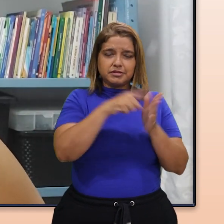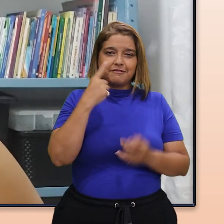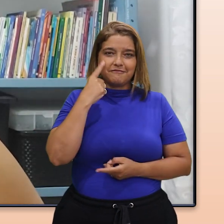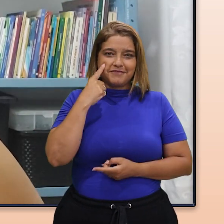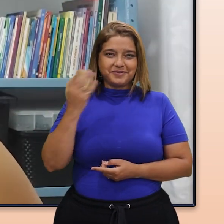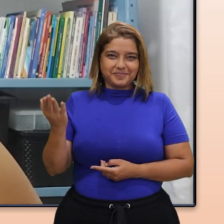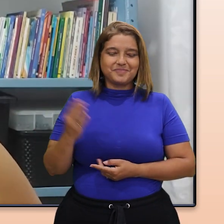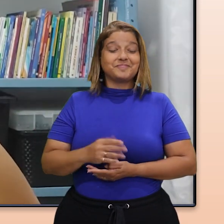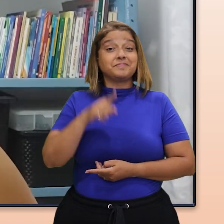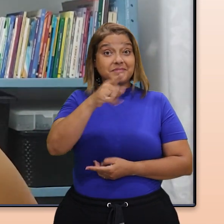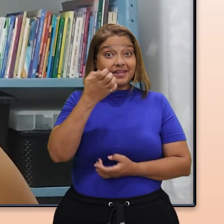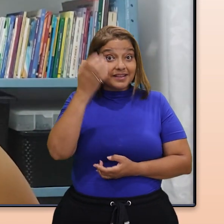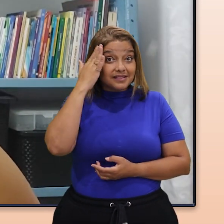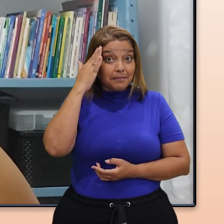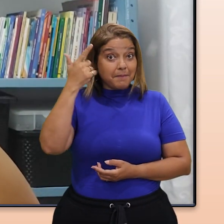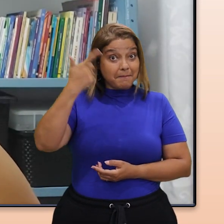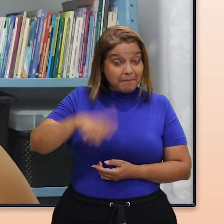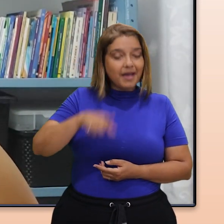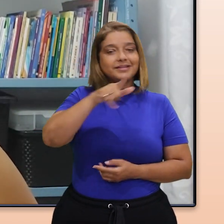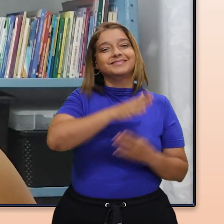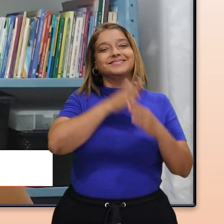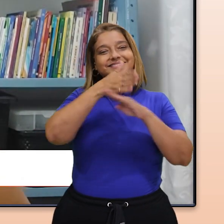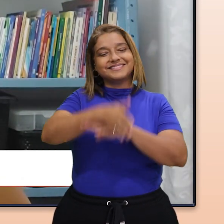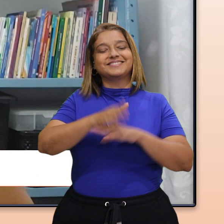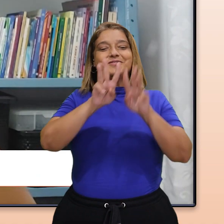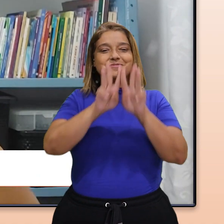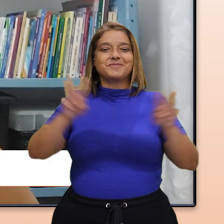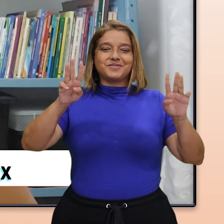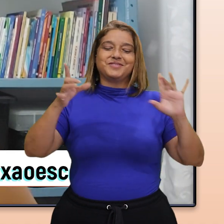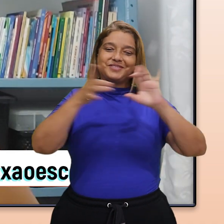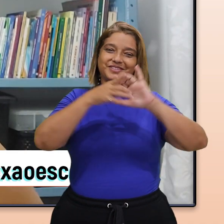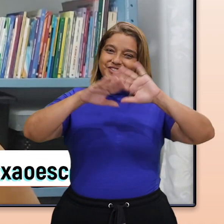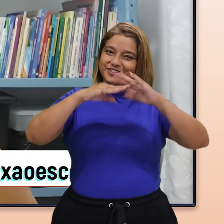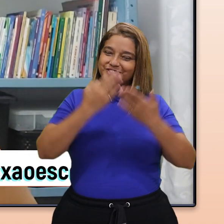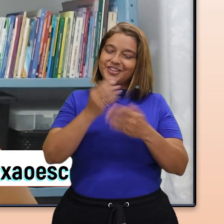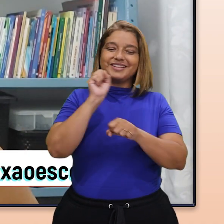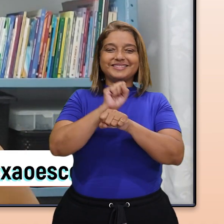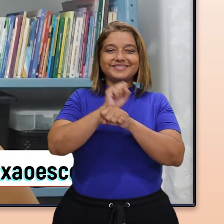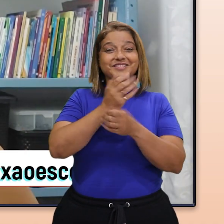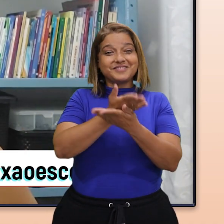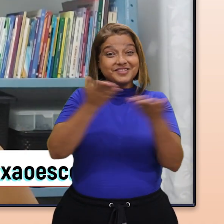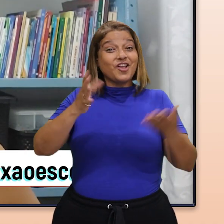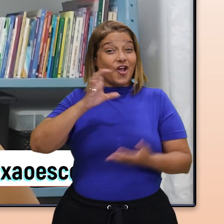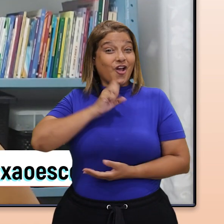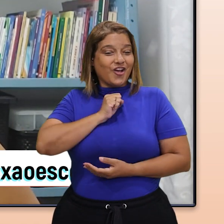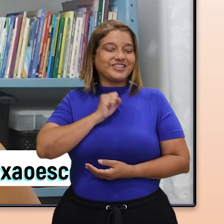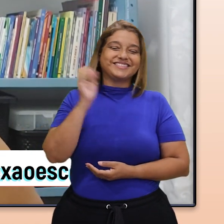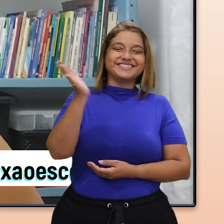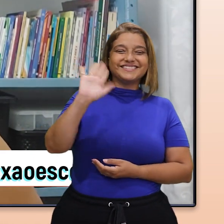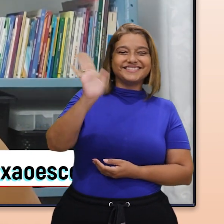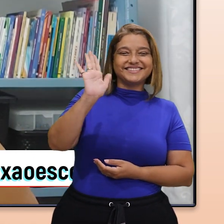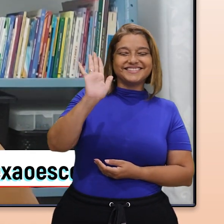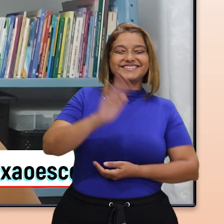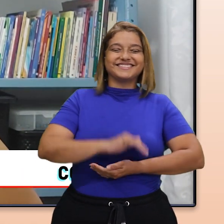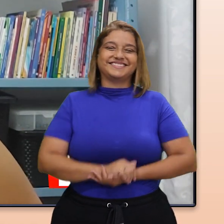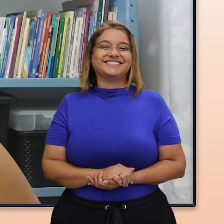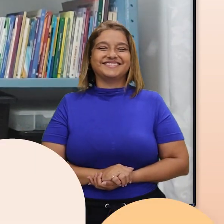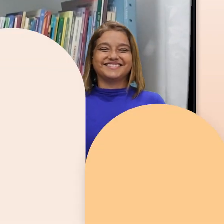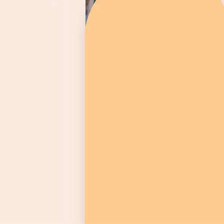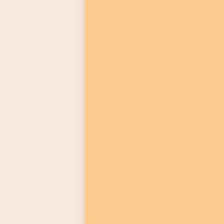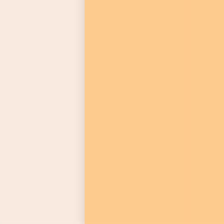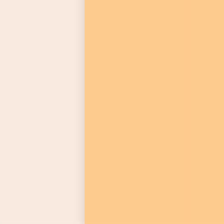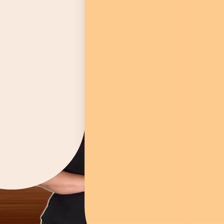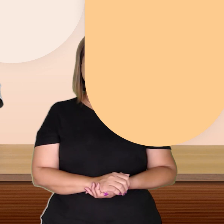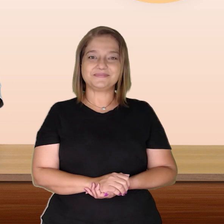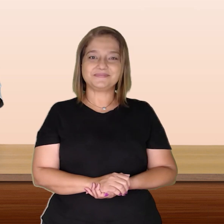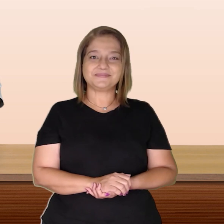pesquisar sobre. Para saber mais, visite o portal Conexão Escola. Espero que vocês gostem. Tchau, até